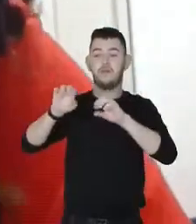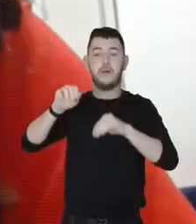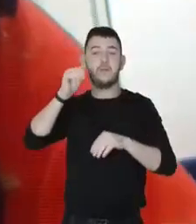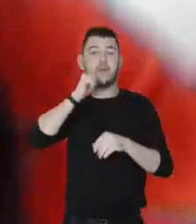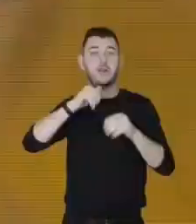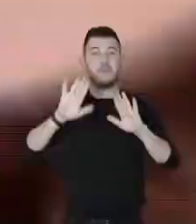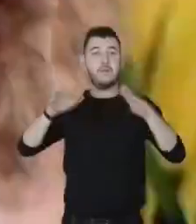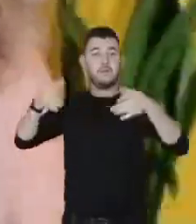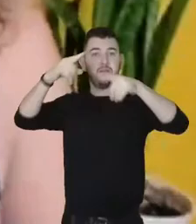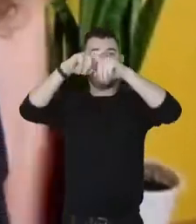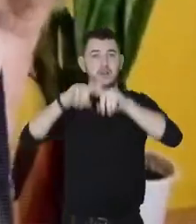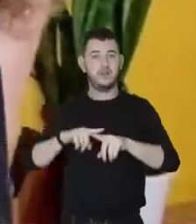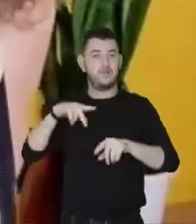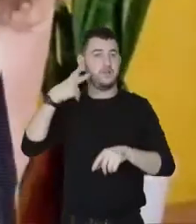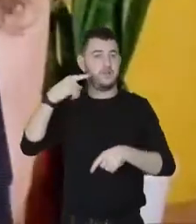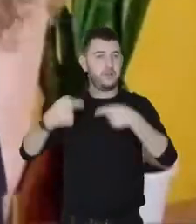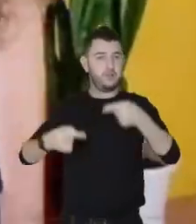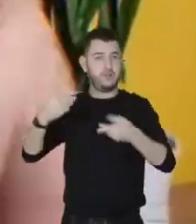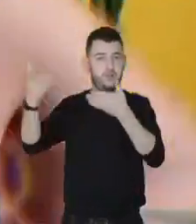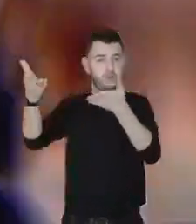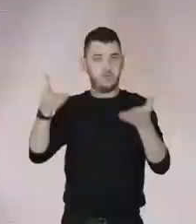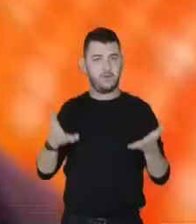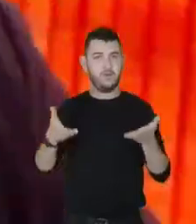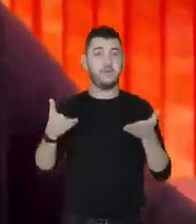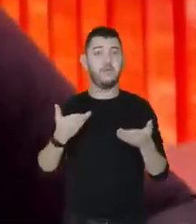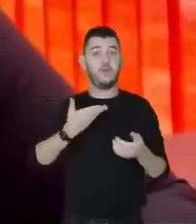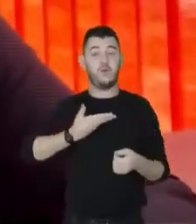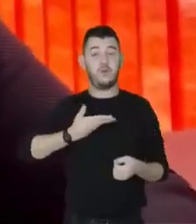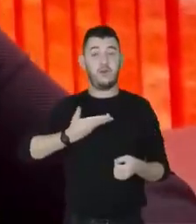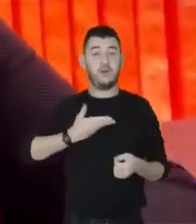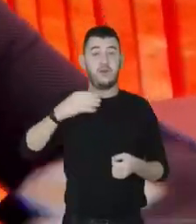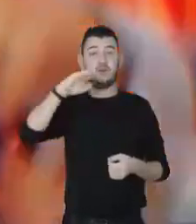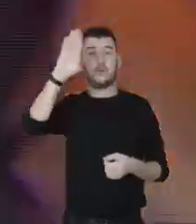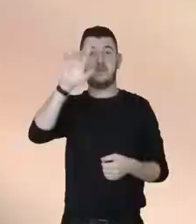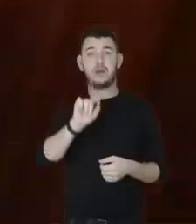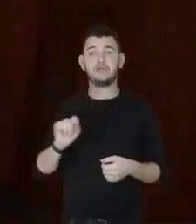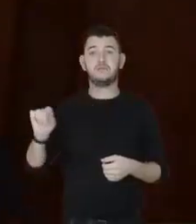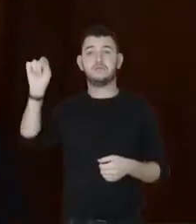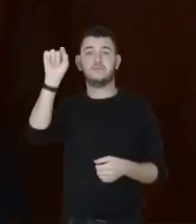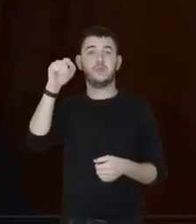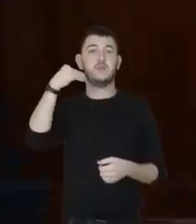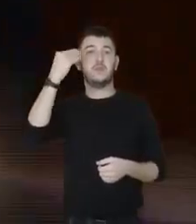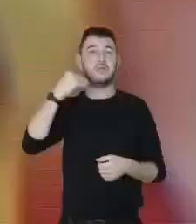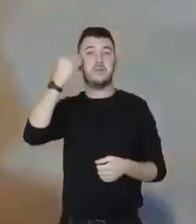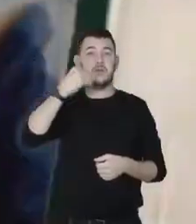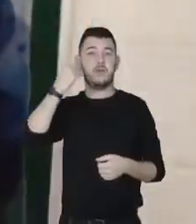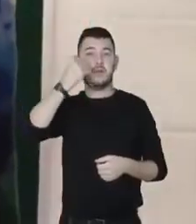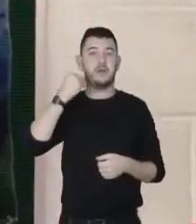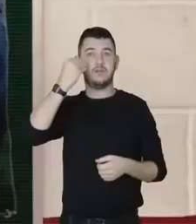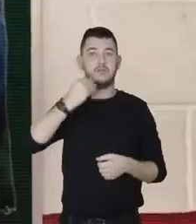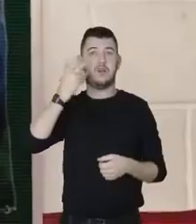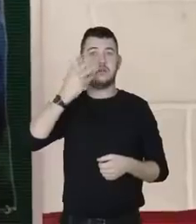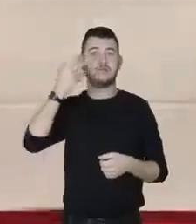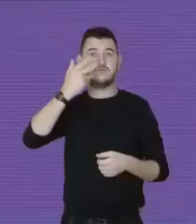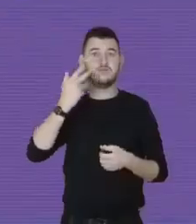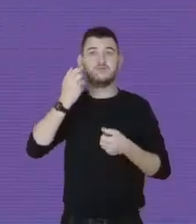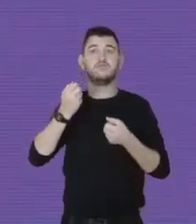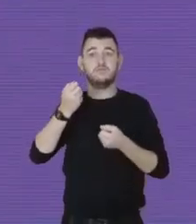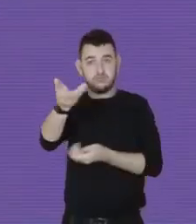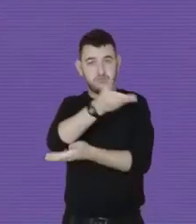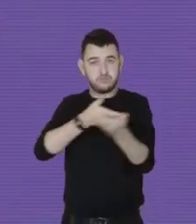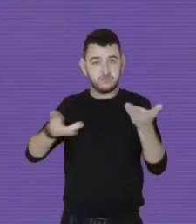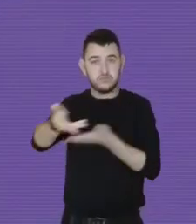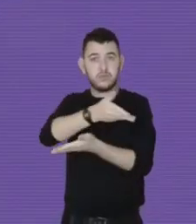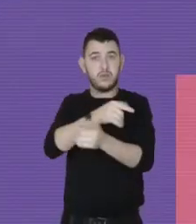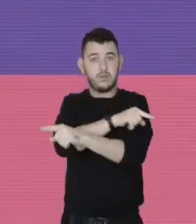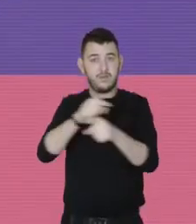política. Por isso, convidamos companheiras de todos os cantos do país para compartilhar suas histórias e trajetórias com a gente. Então anota aí, de